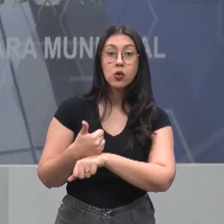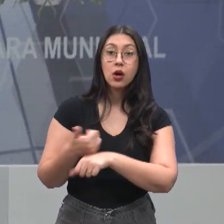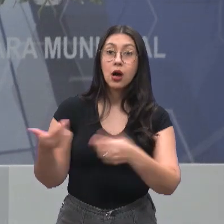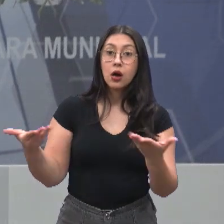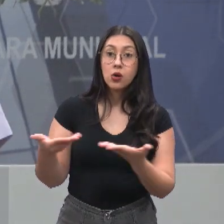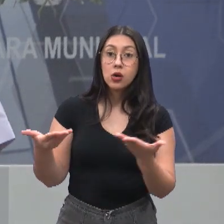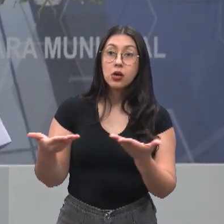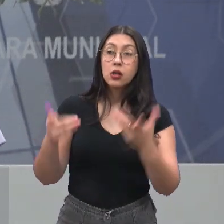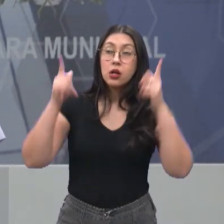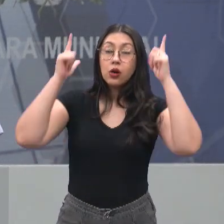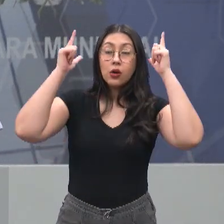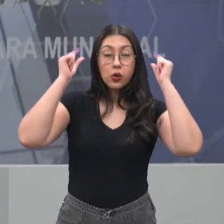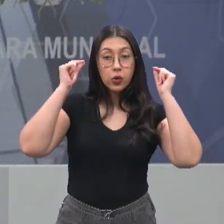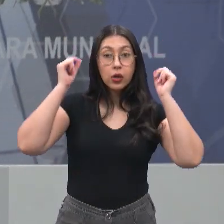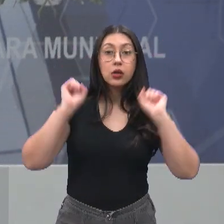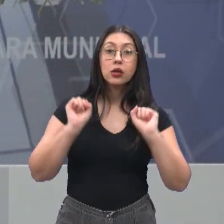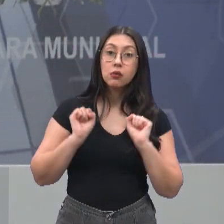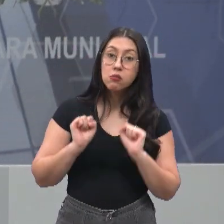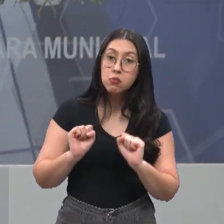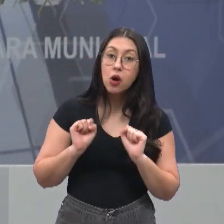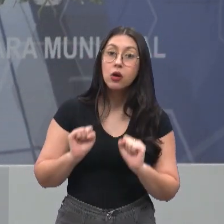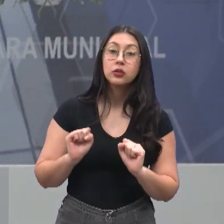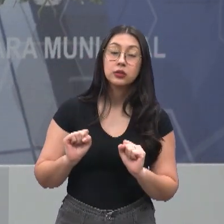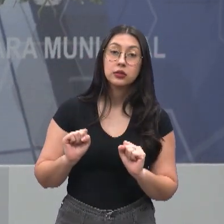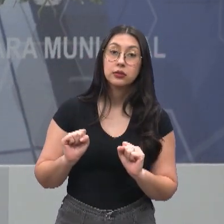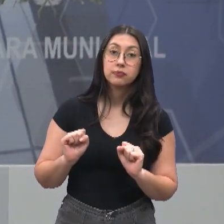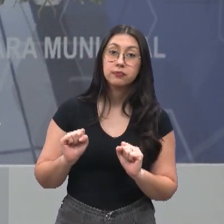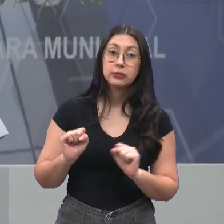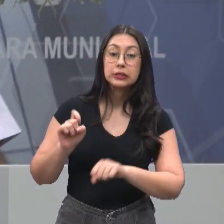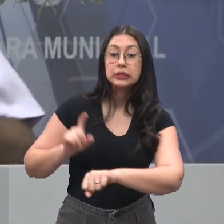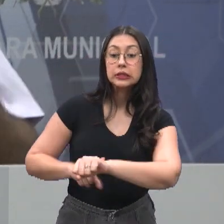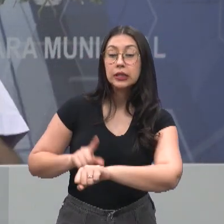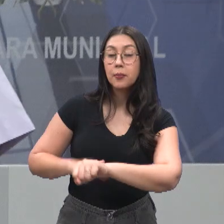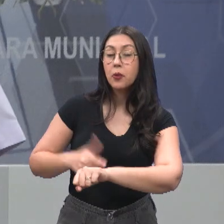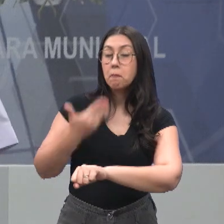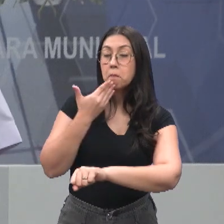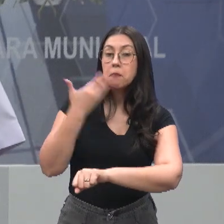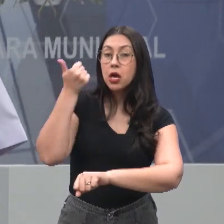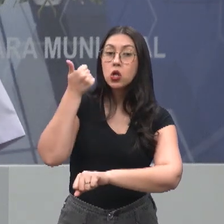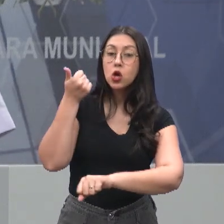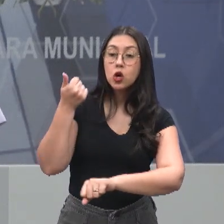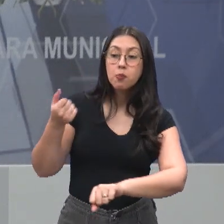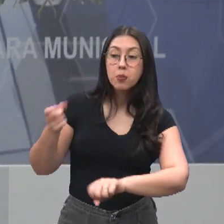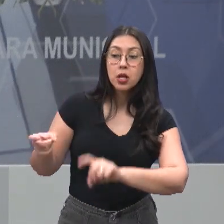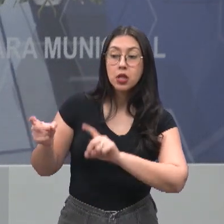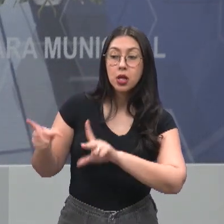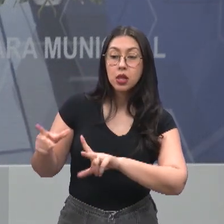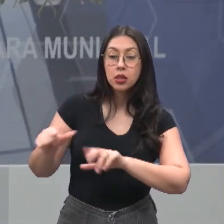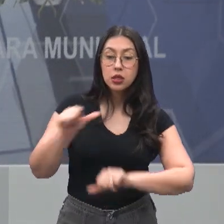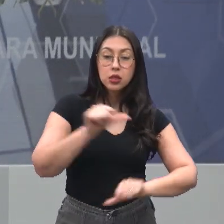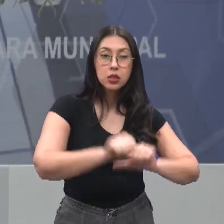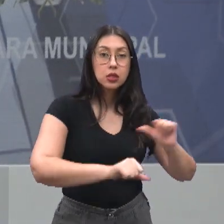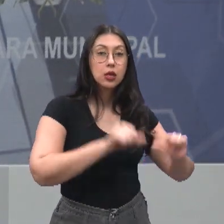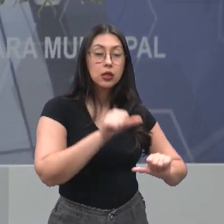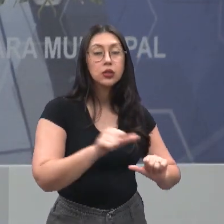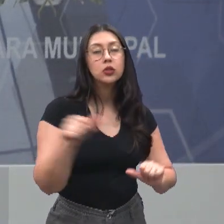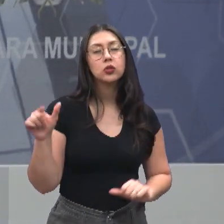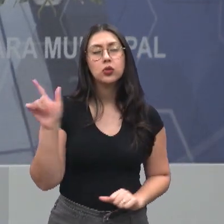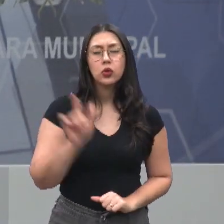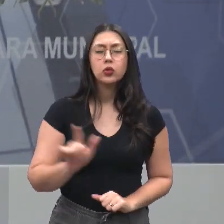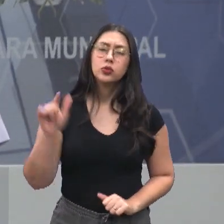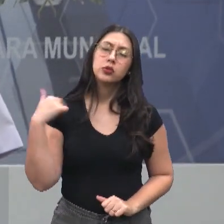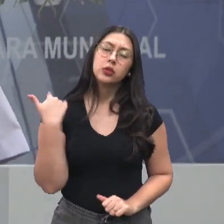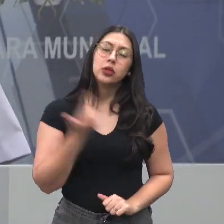que eles possam, então, ter mais tempo para trocar o seu veículo. Lógico que a gente sempre